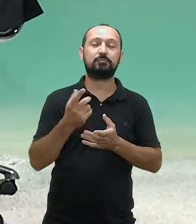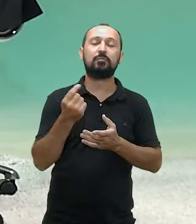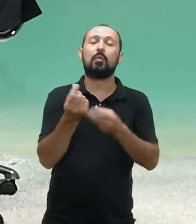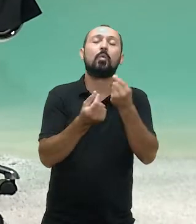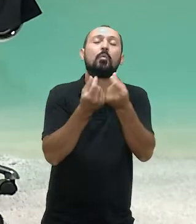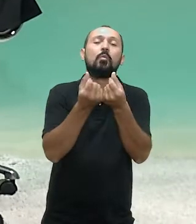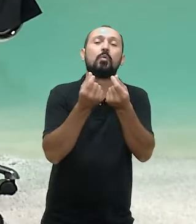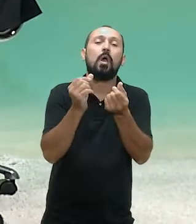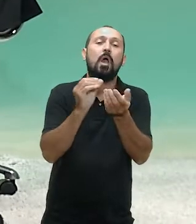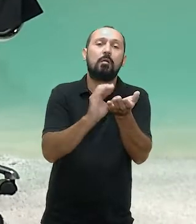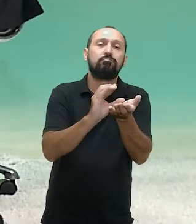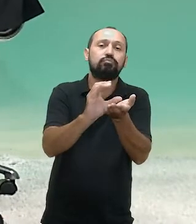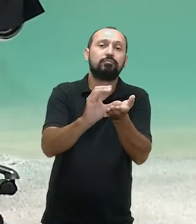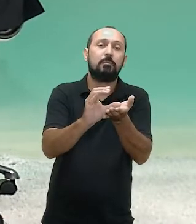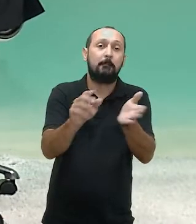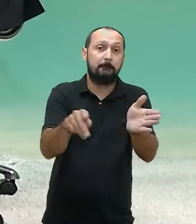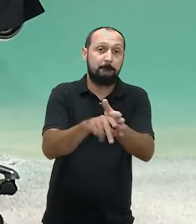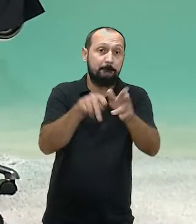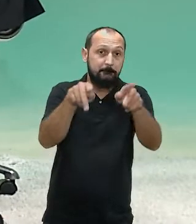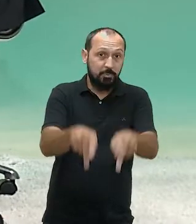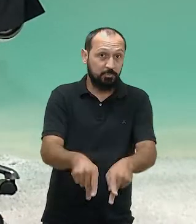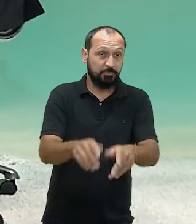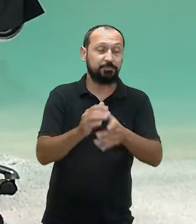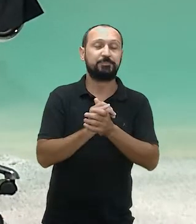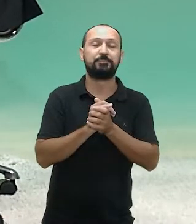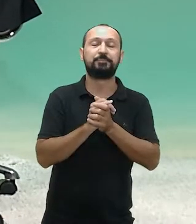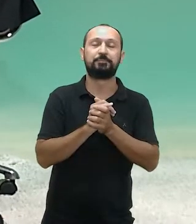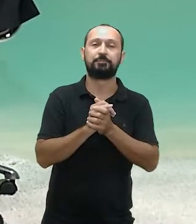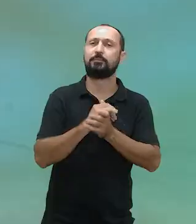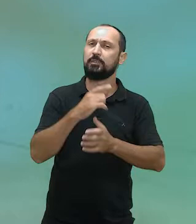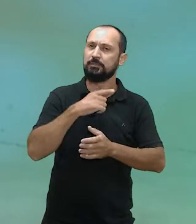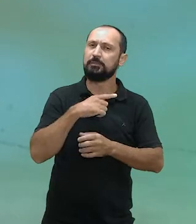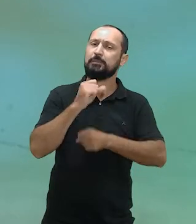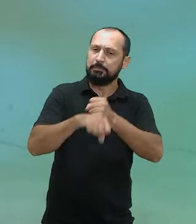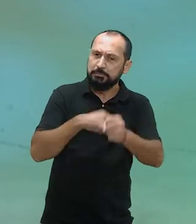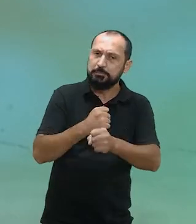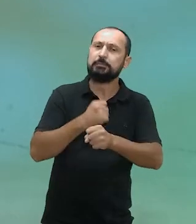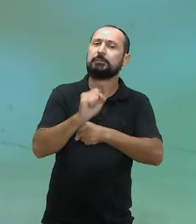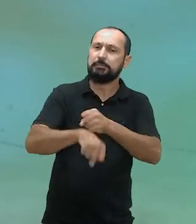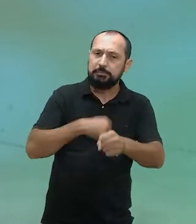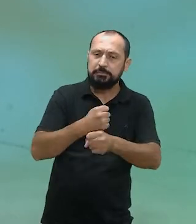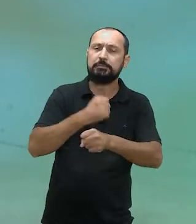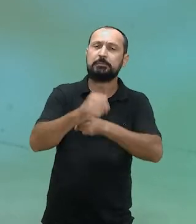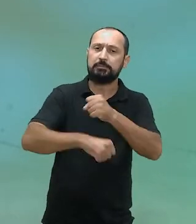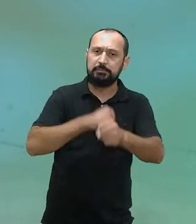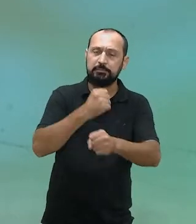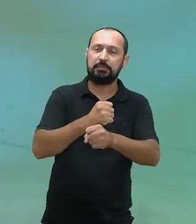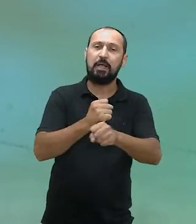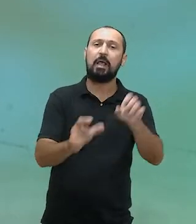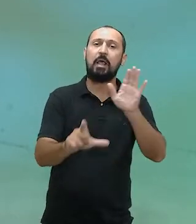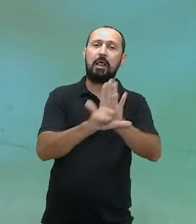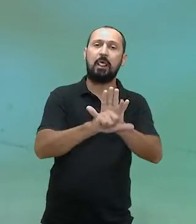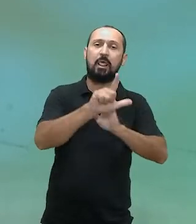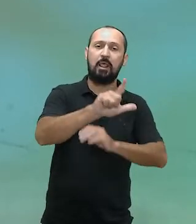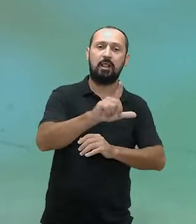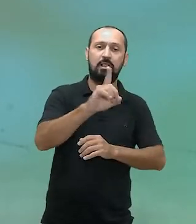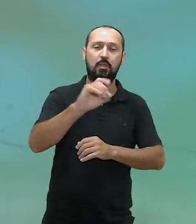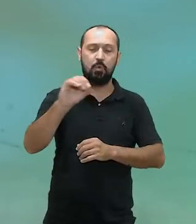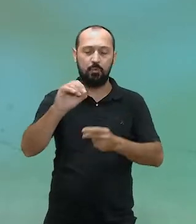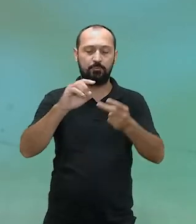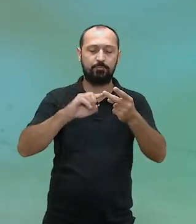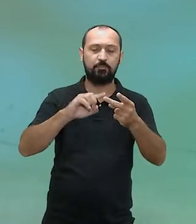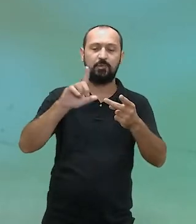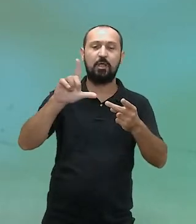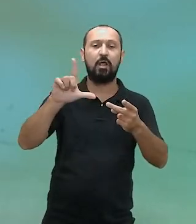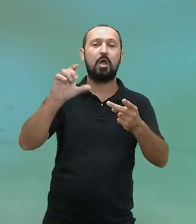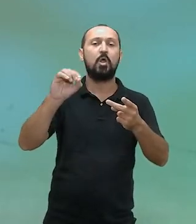orçamento público hoje? Vamos. Então, a gente tem todo ano a aprovação da LDO e da LOA, né? Por